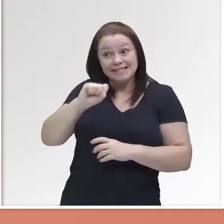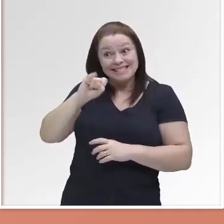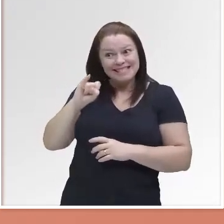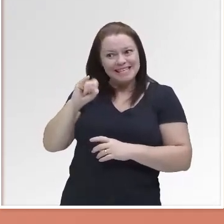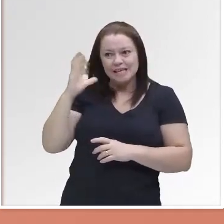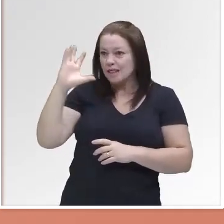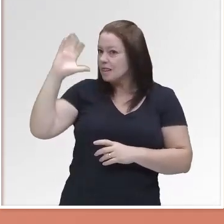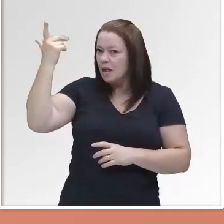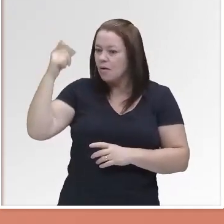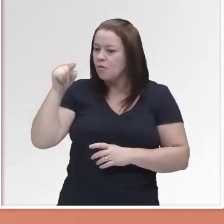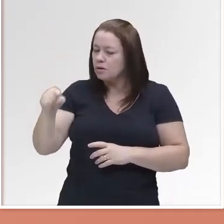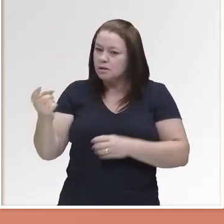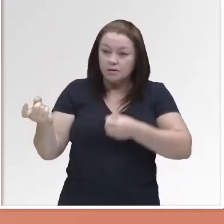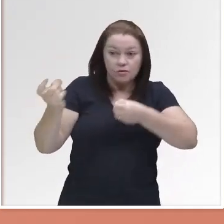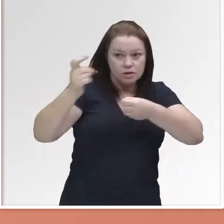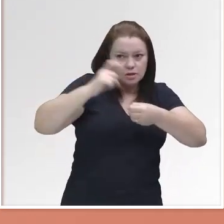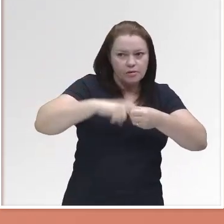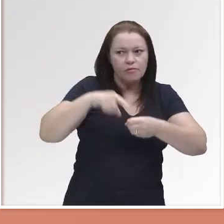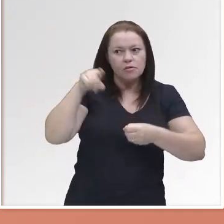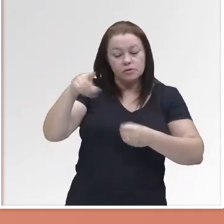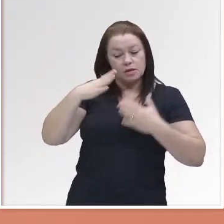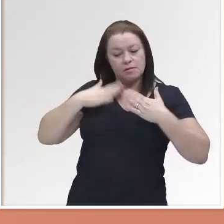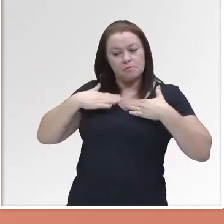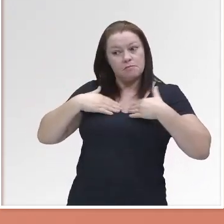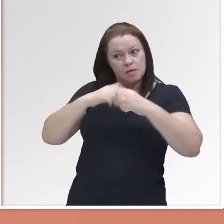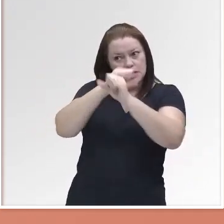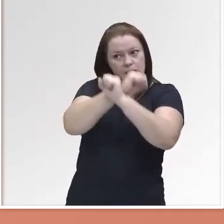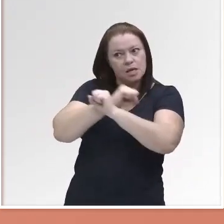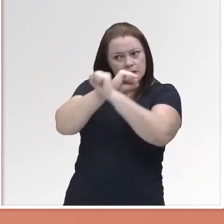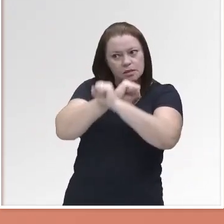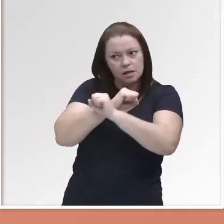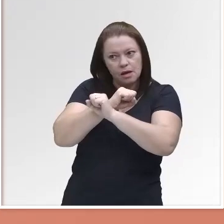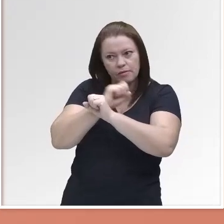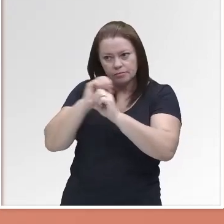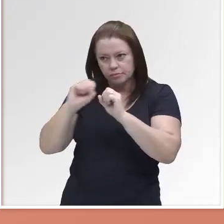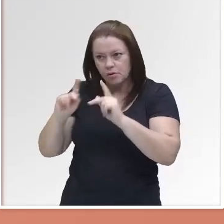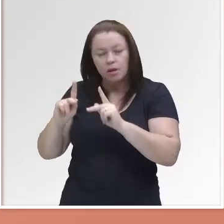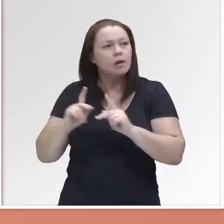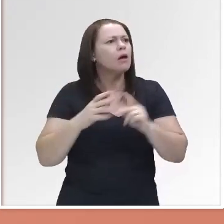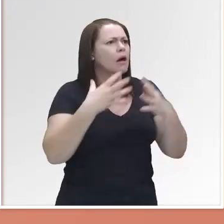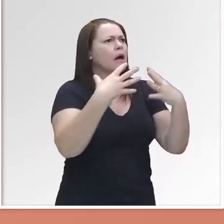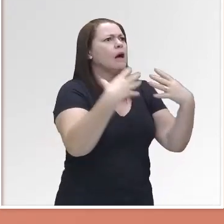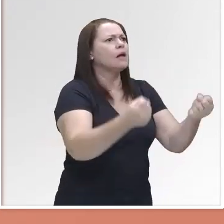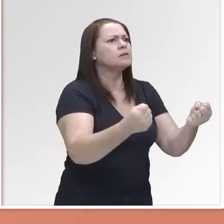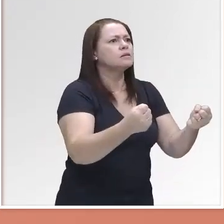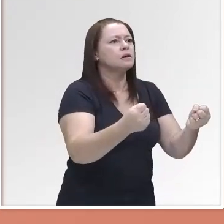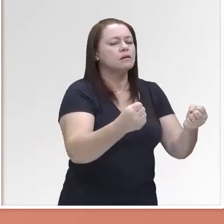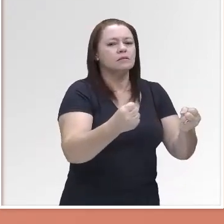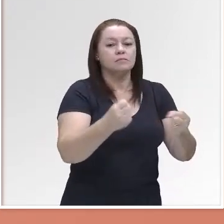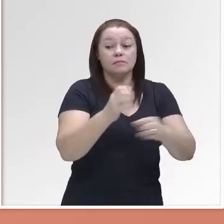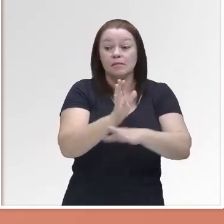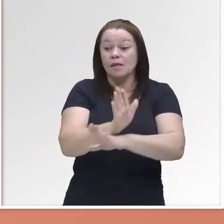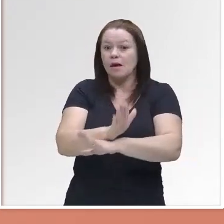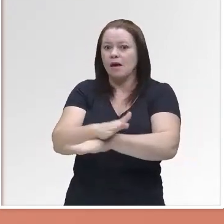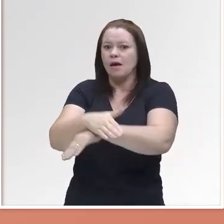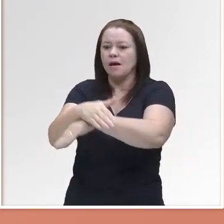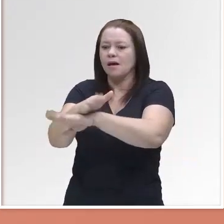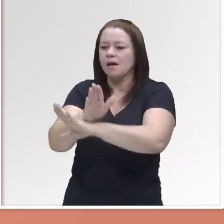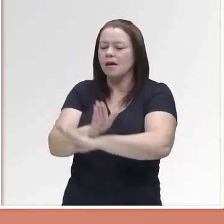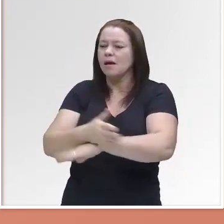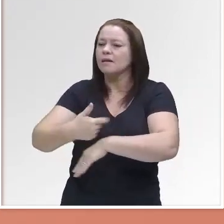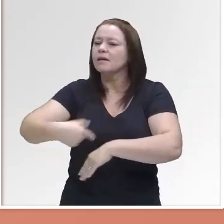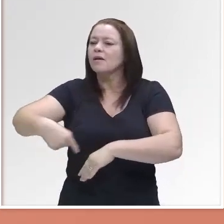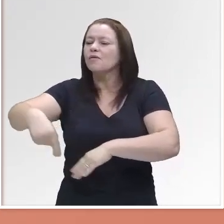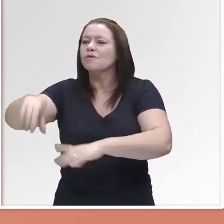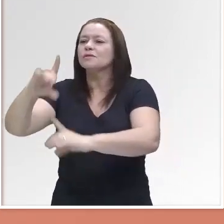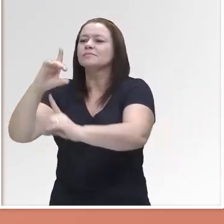sempre. Ariel concordou e foi para a praia. O príncipe Eric correu até ela, pois sentia